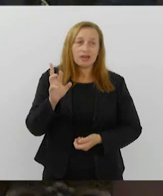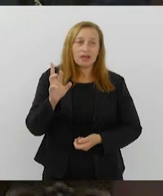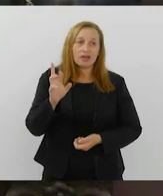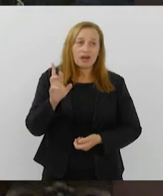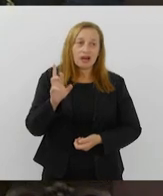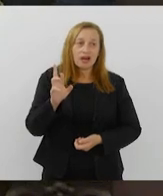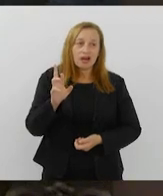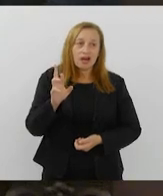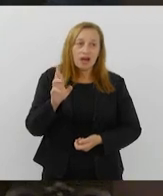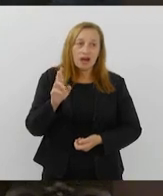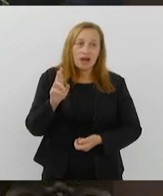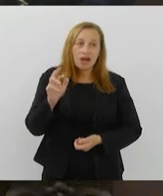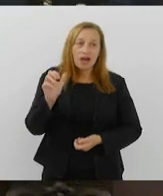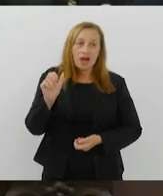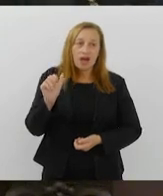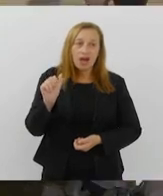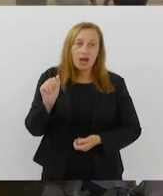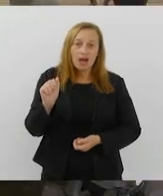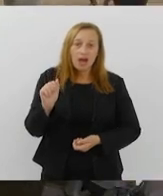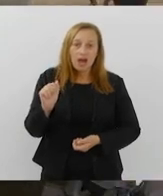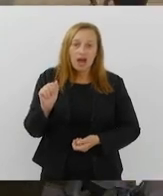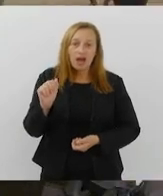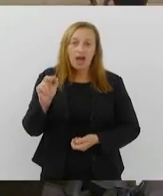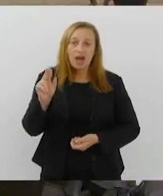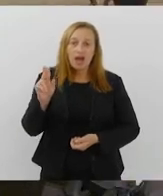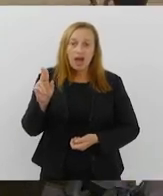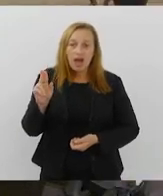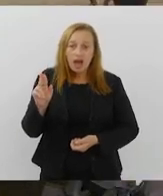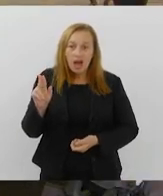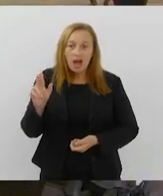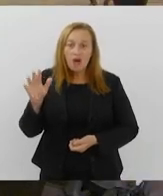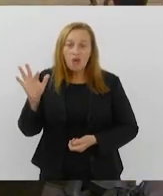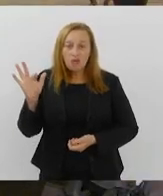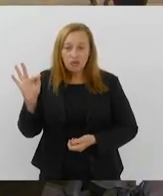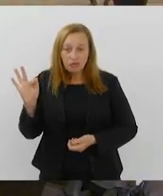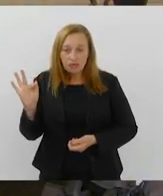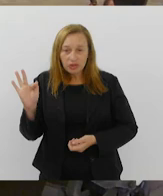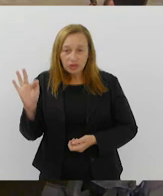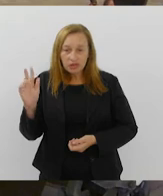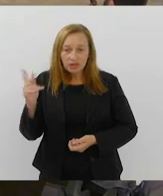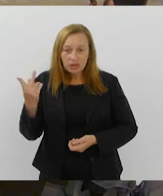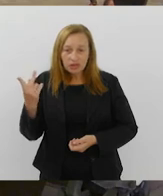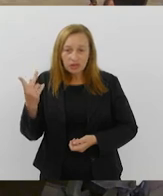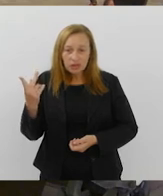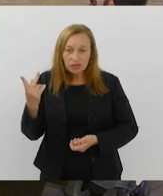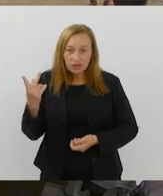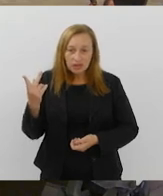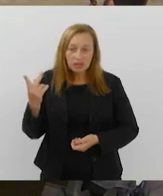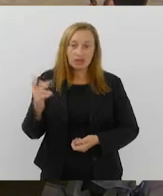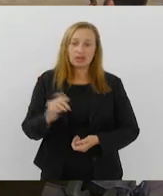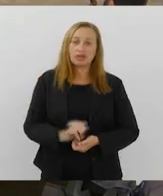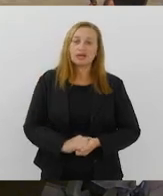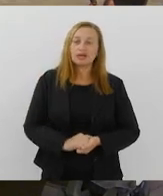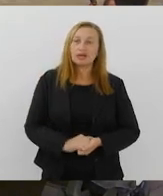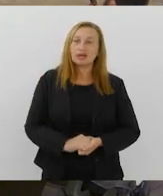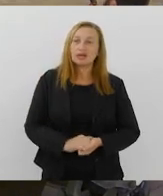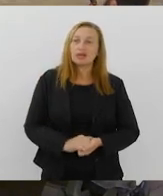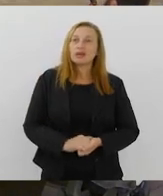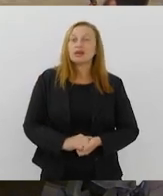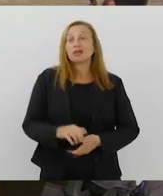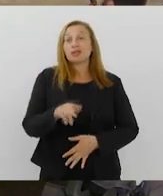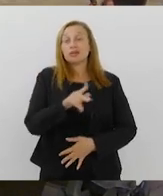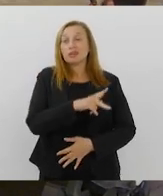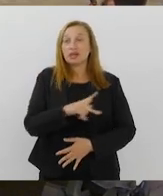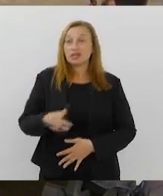aqui conosco, meu irmão. Primeiro, eu queria agradecer à mesa, o presidente Rodrigo Amorim, e